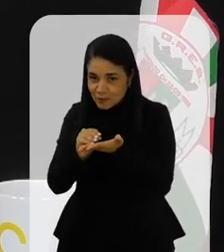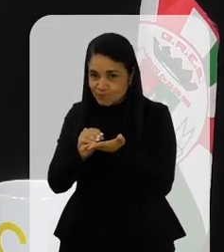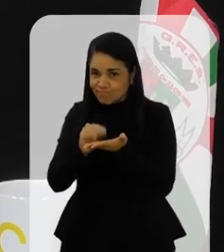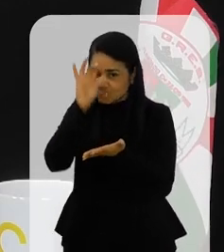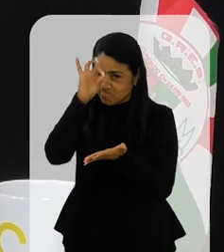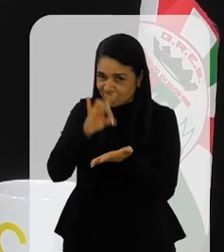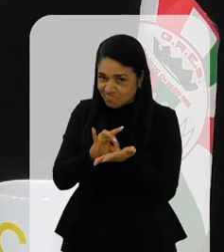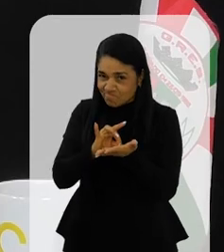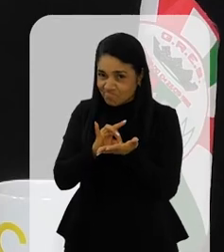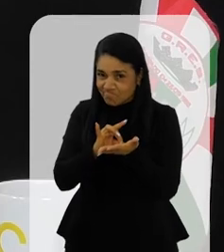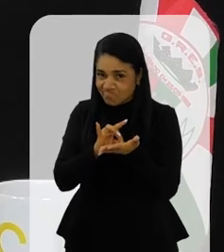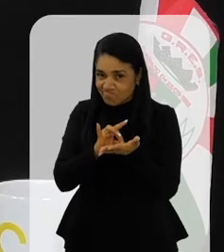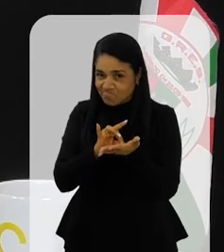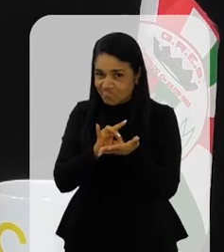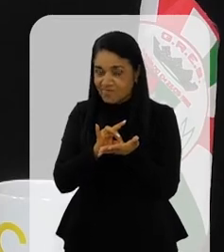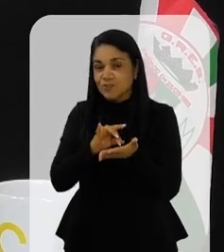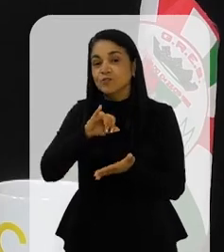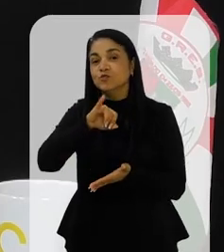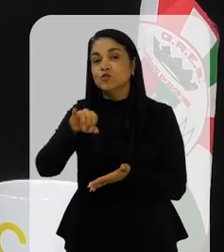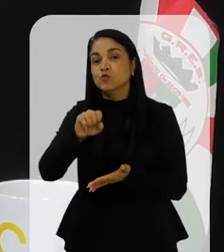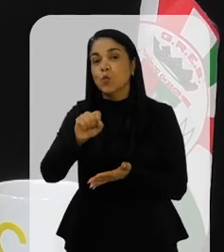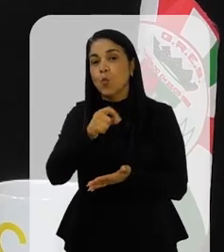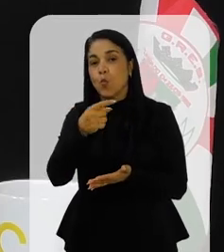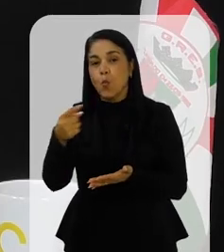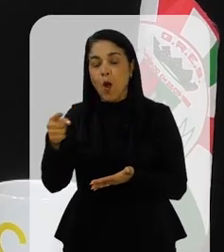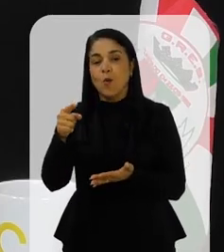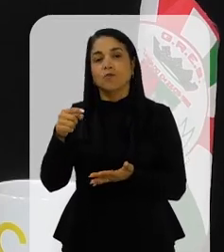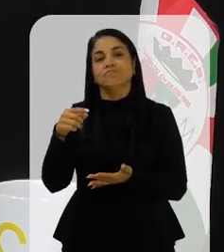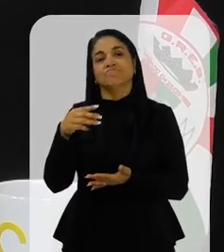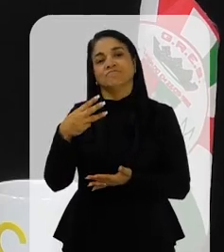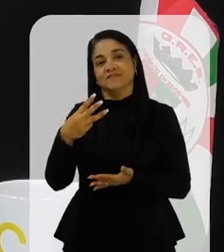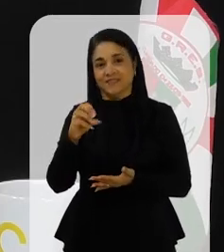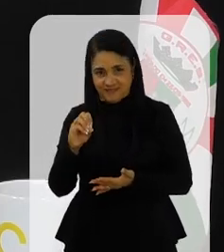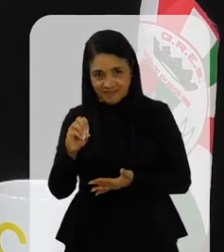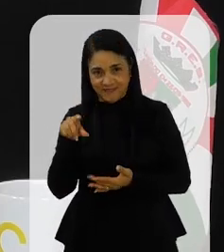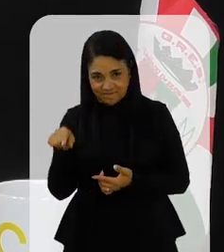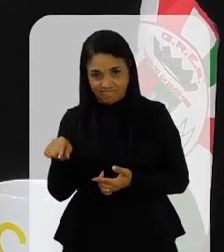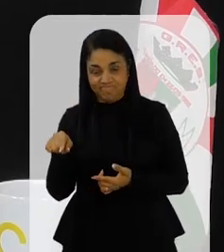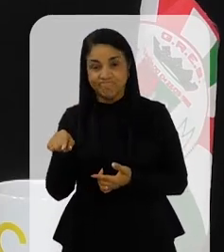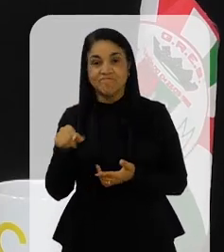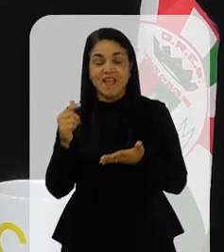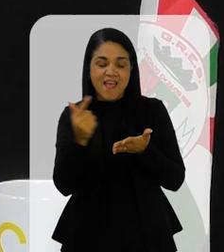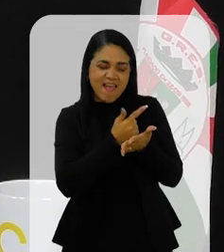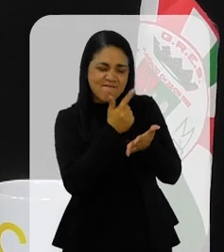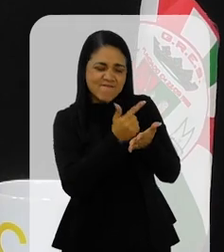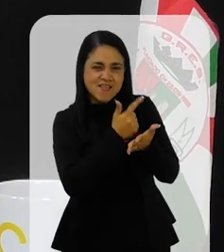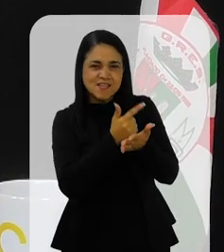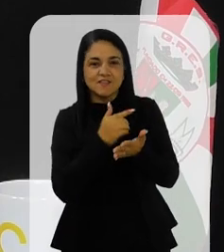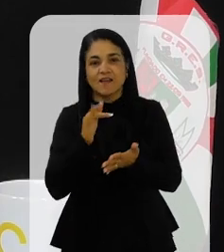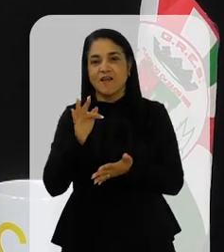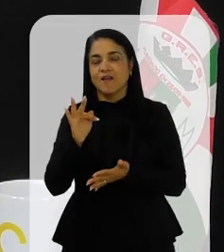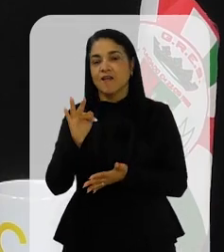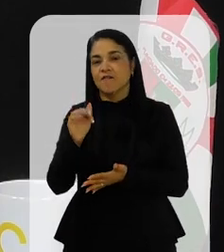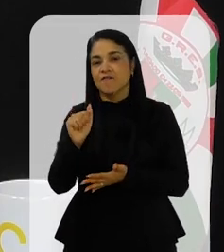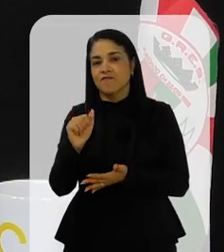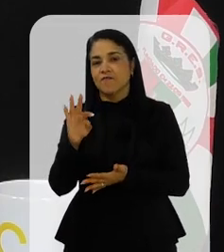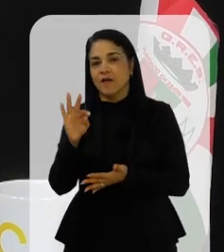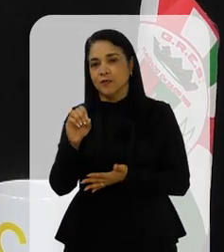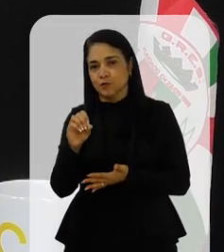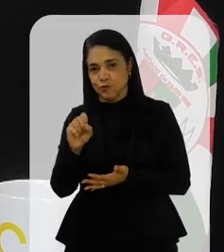praticamente copiando as fantasias do João Jorge Clemente 30, que era as revistas da época, Fatos e